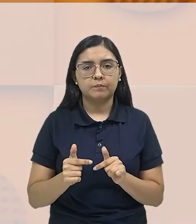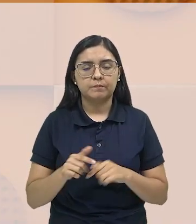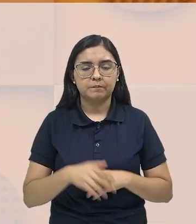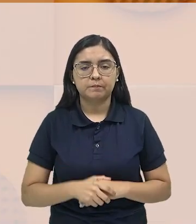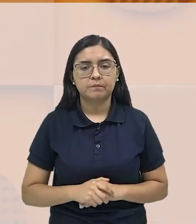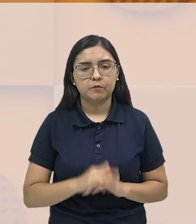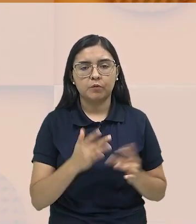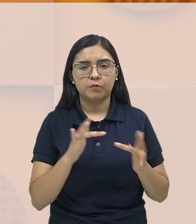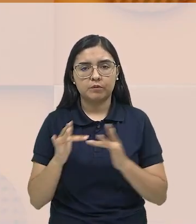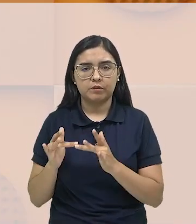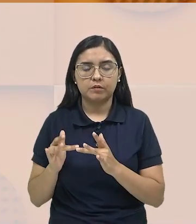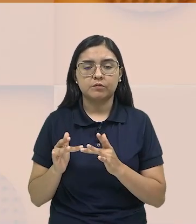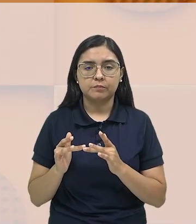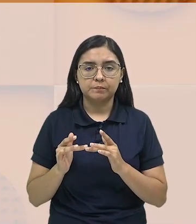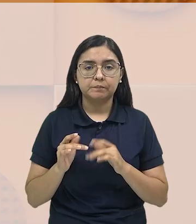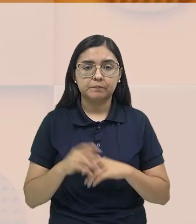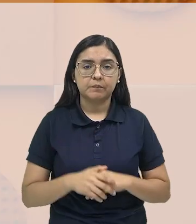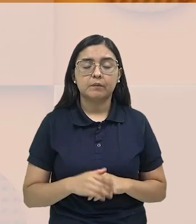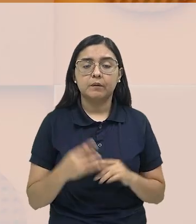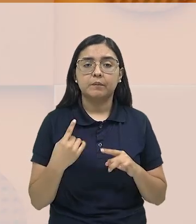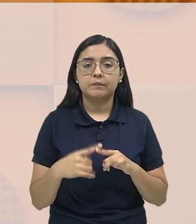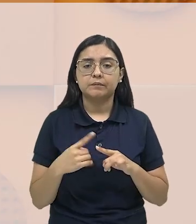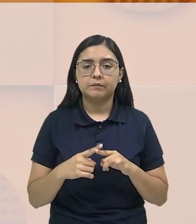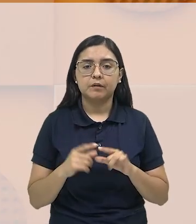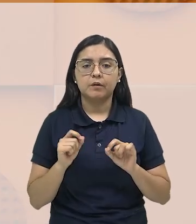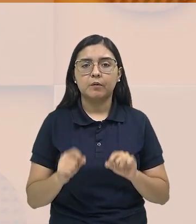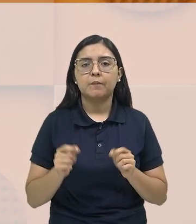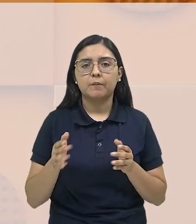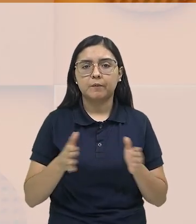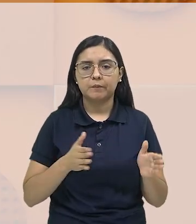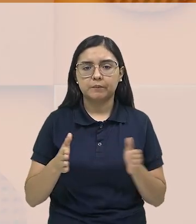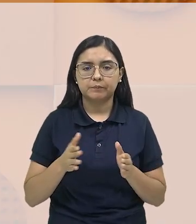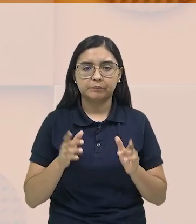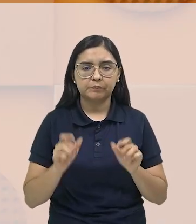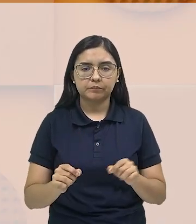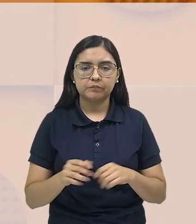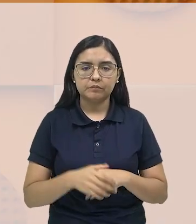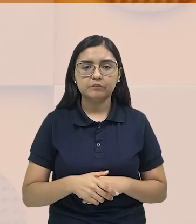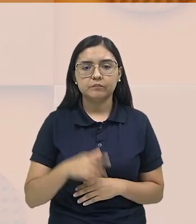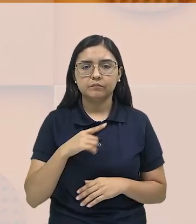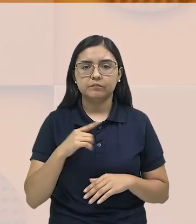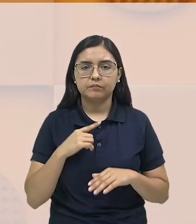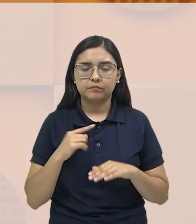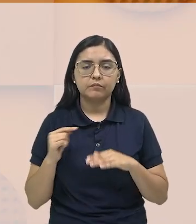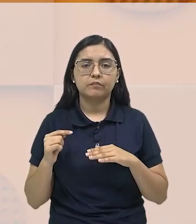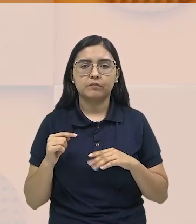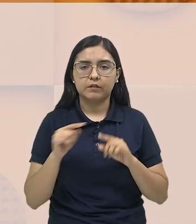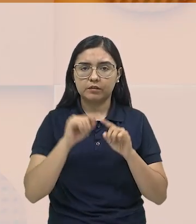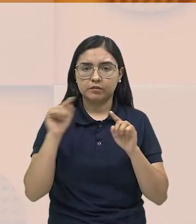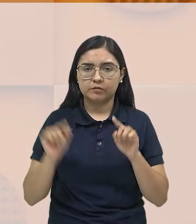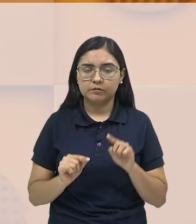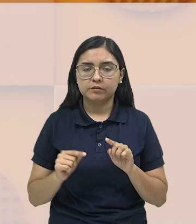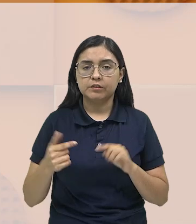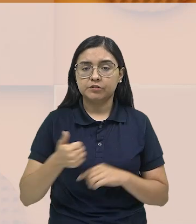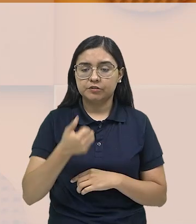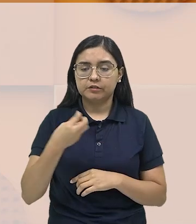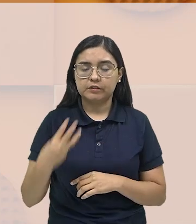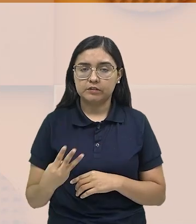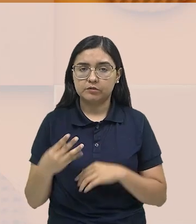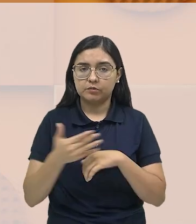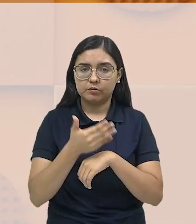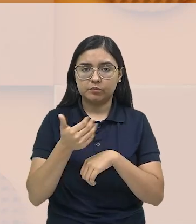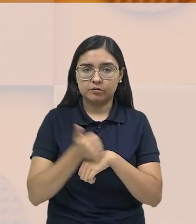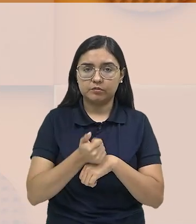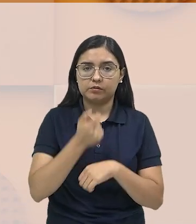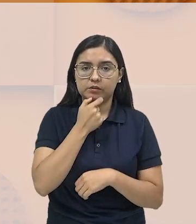contexto americano, que é o momento em que eles pegam, além da parte litorânea das 13 colônias inglesas, eles